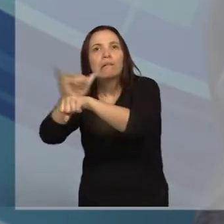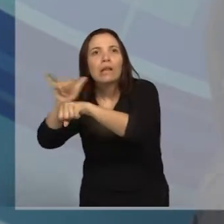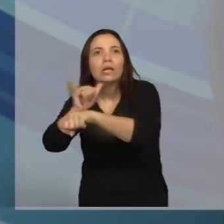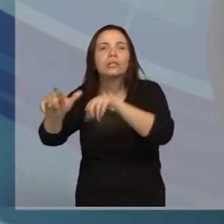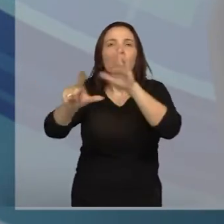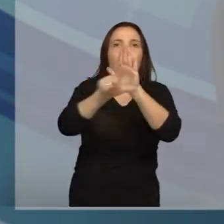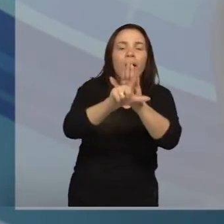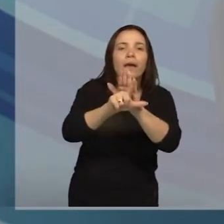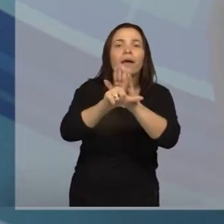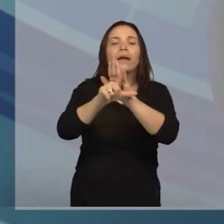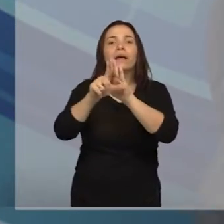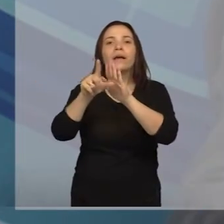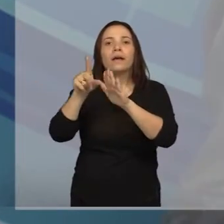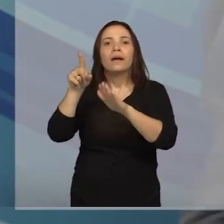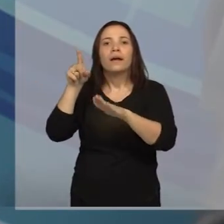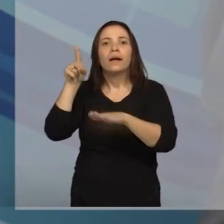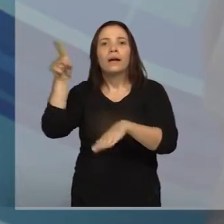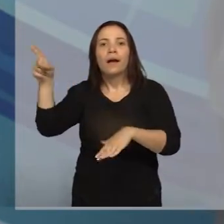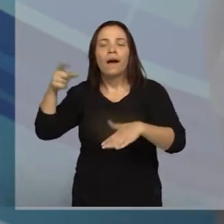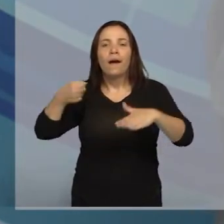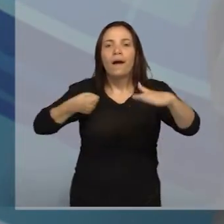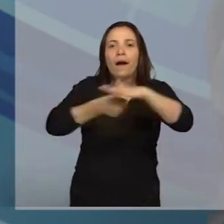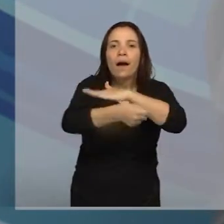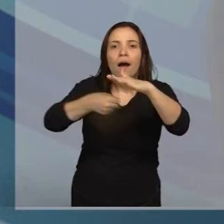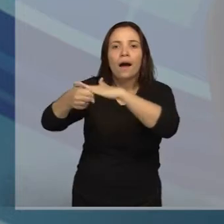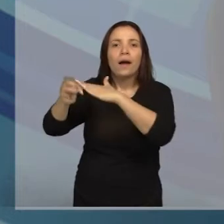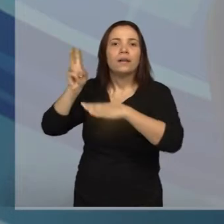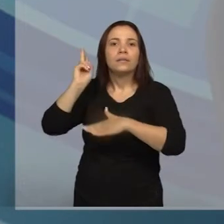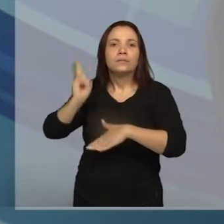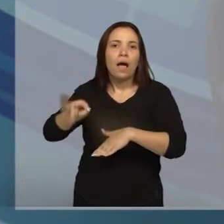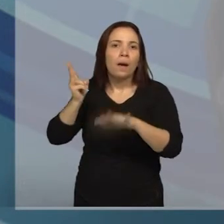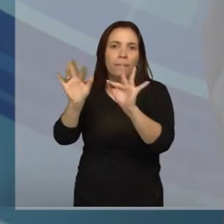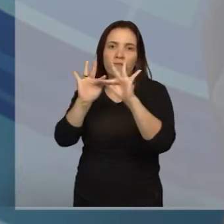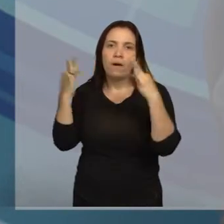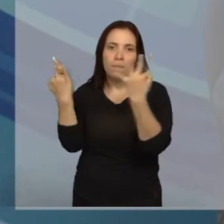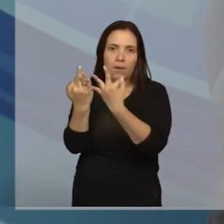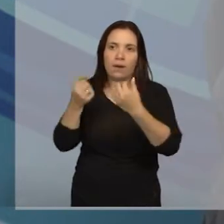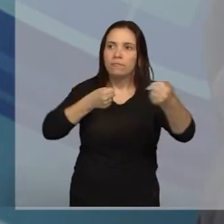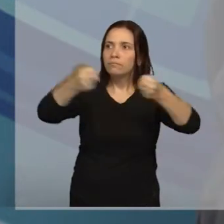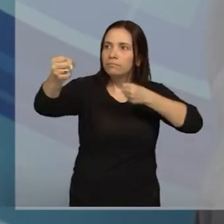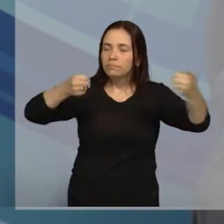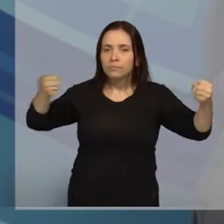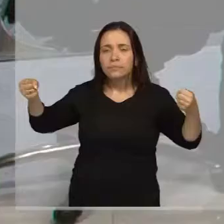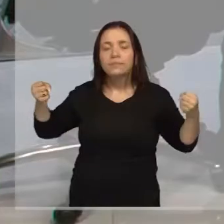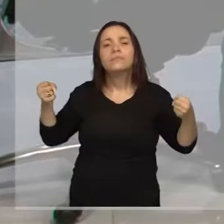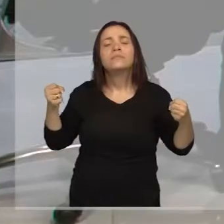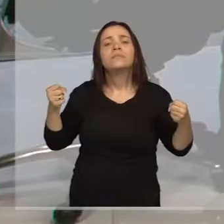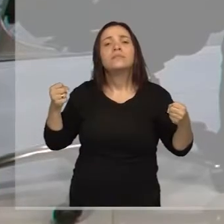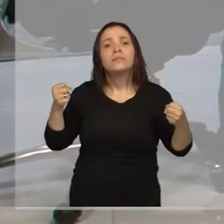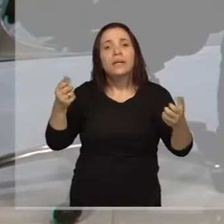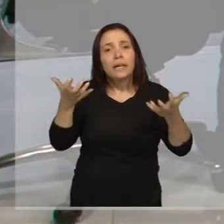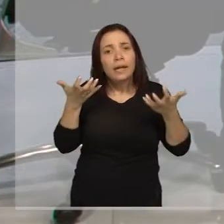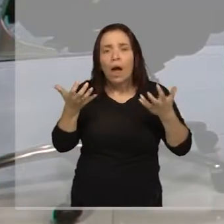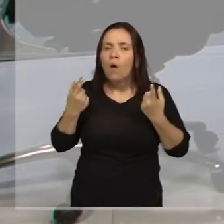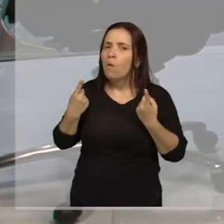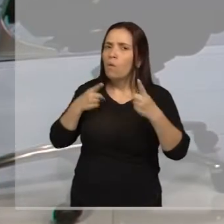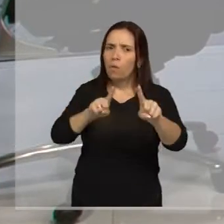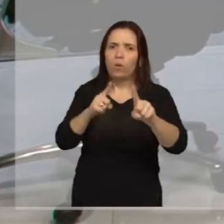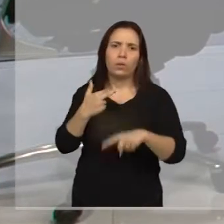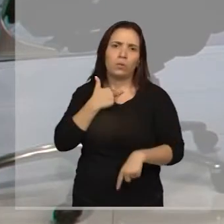de burlar, como o nepotismo cruzado e etc. e tal. Então, algumas dessas medidas que foram tomadas, ela tinha muito esse objetivo de combater